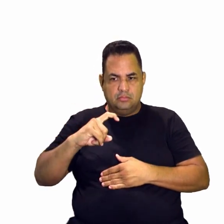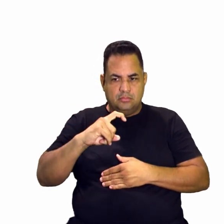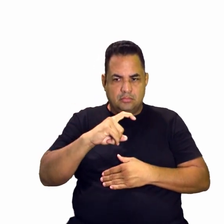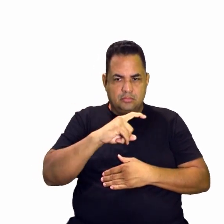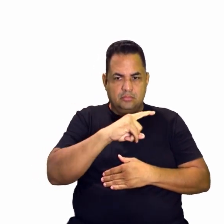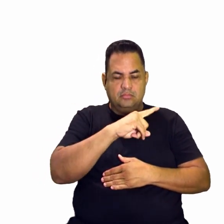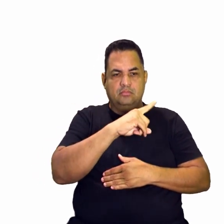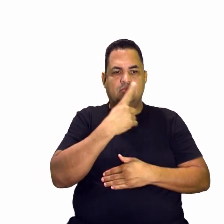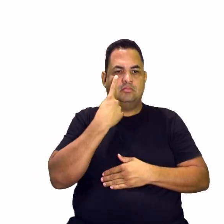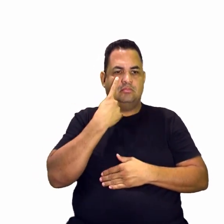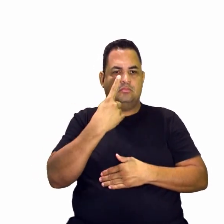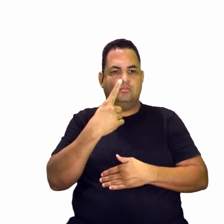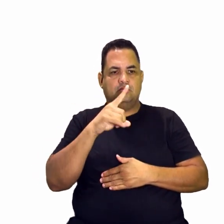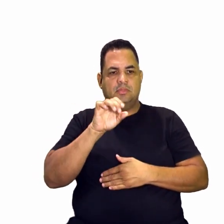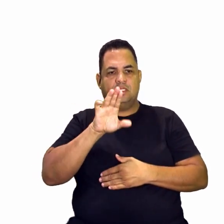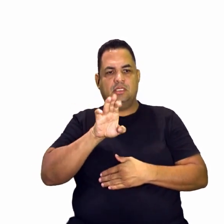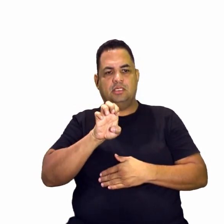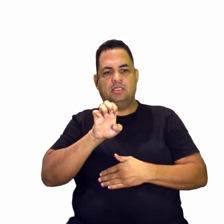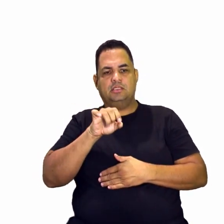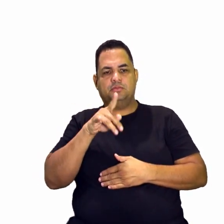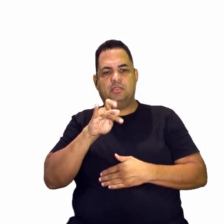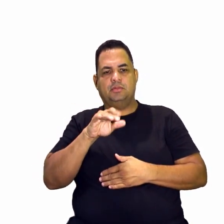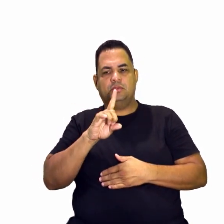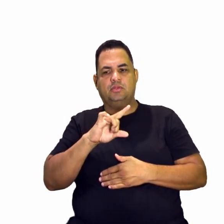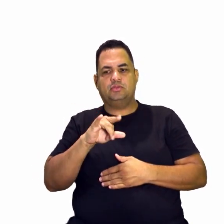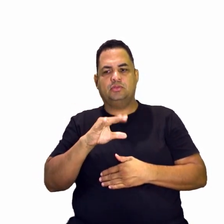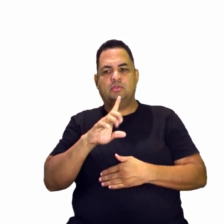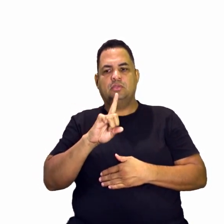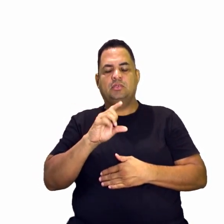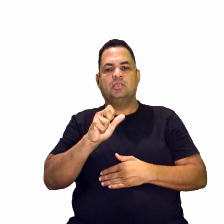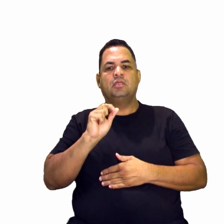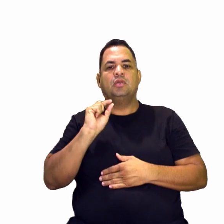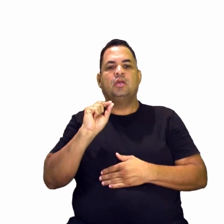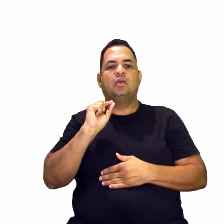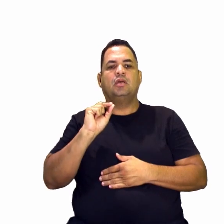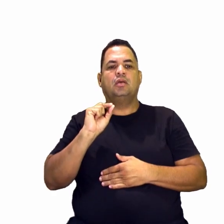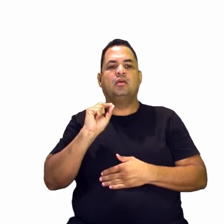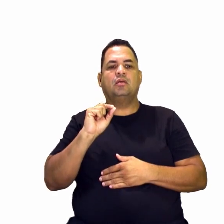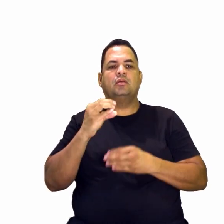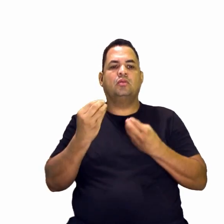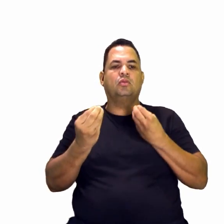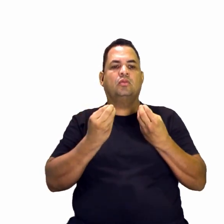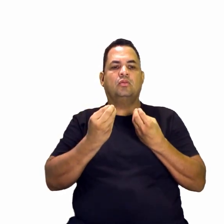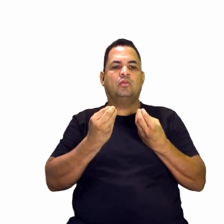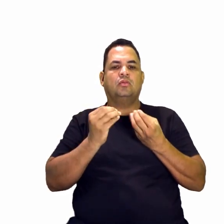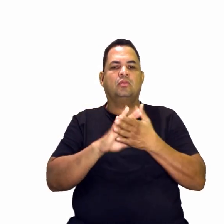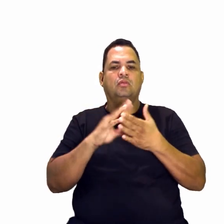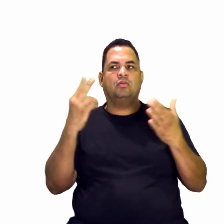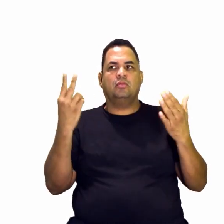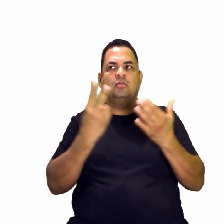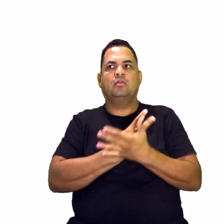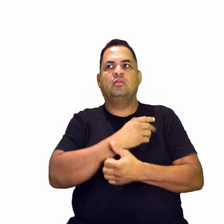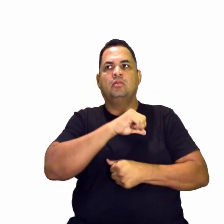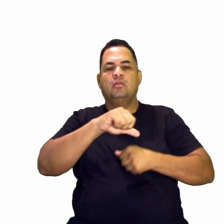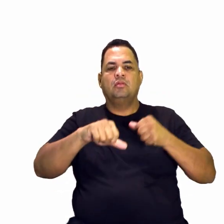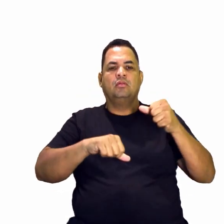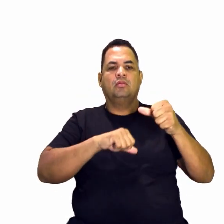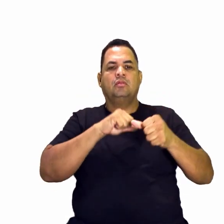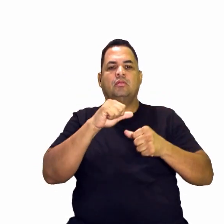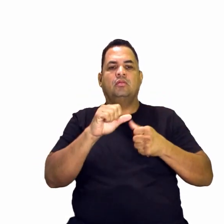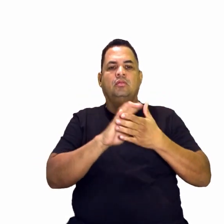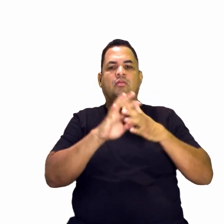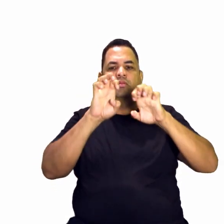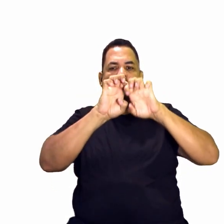espermatozoide. Você já viu lá na espermatogênese o que e como ocorre essa transformação